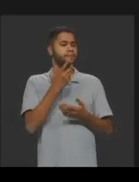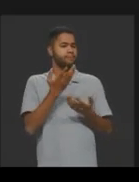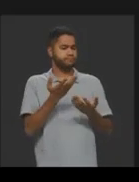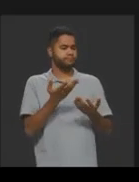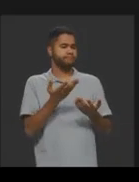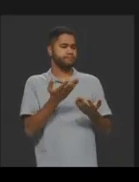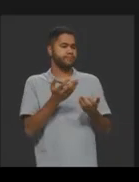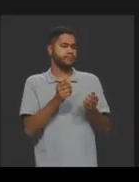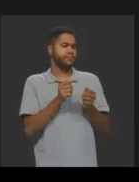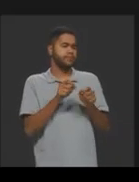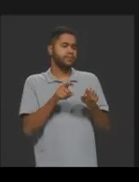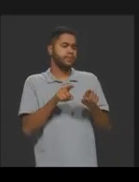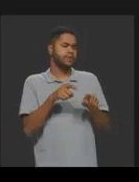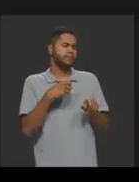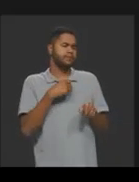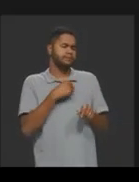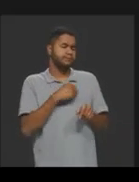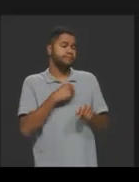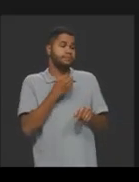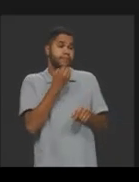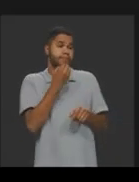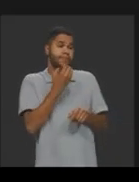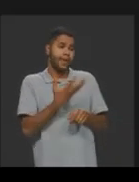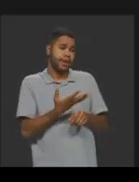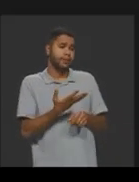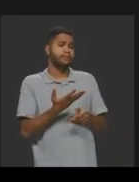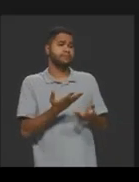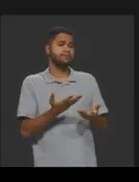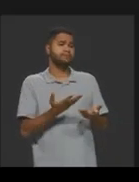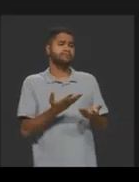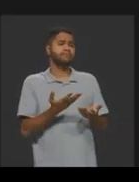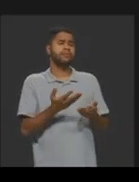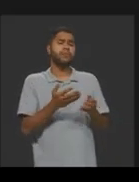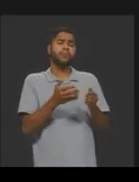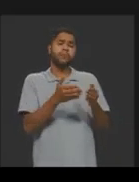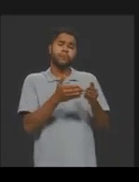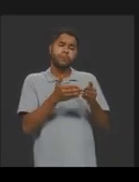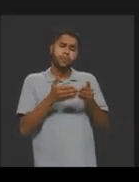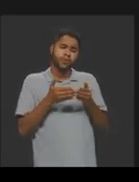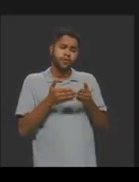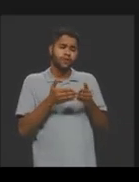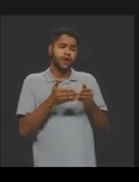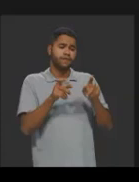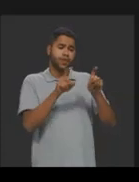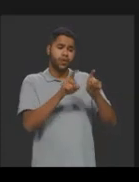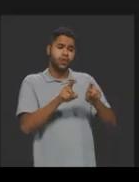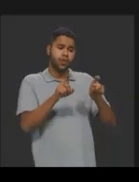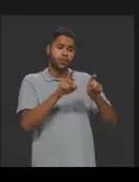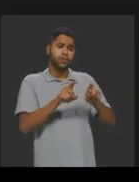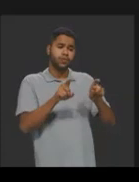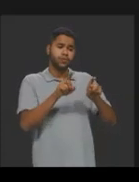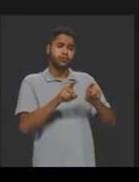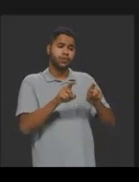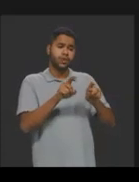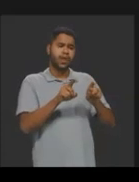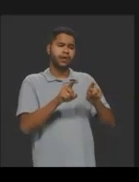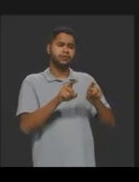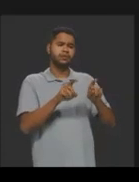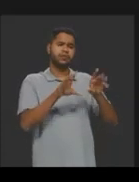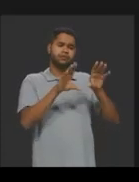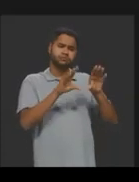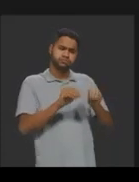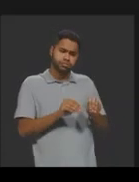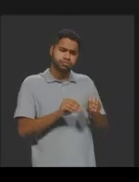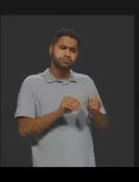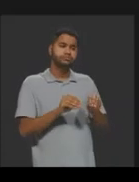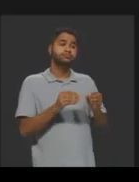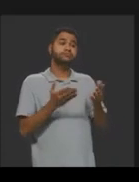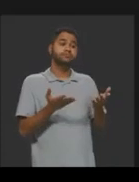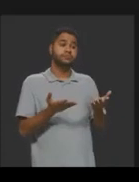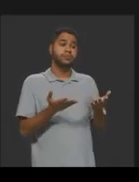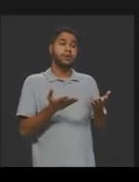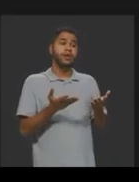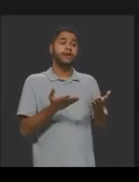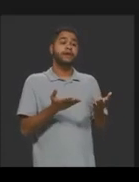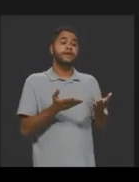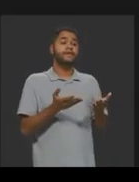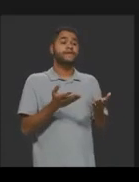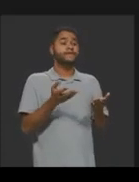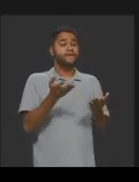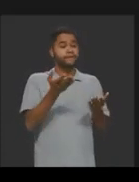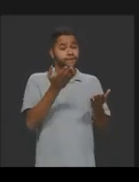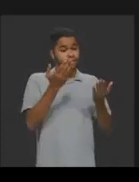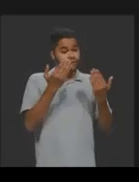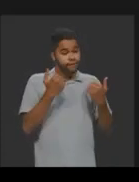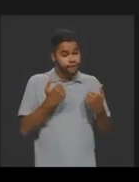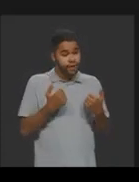com saudades. Por favor, desligue seu computador, desça as escadas e venha comer algo.